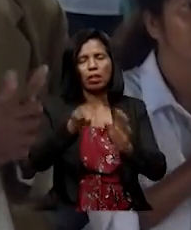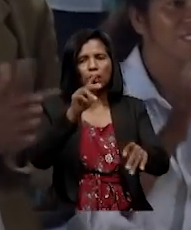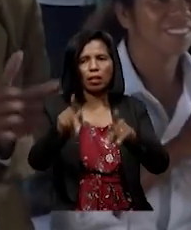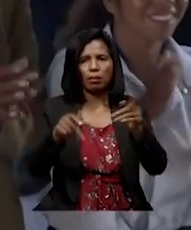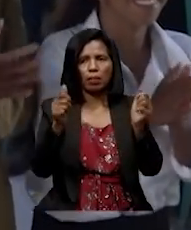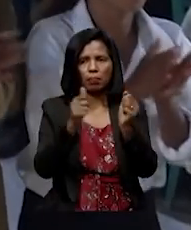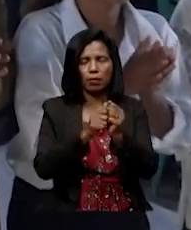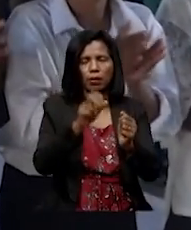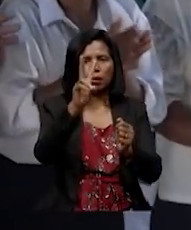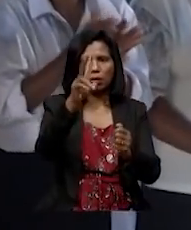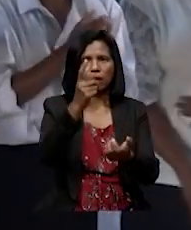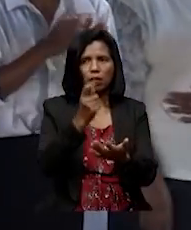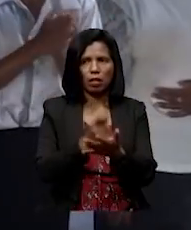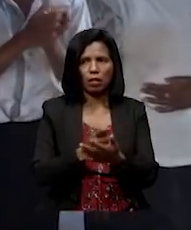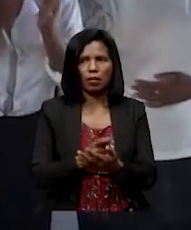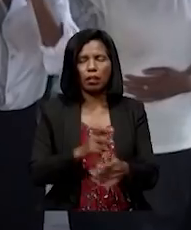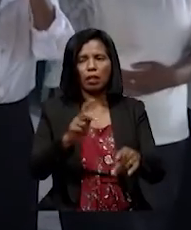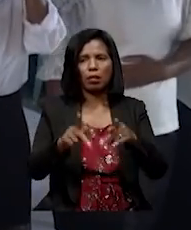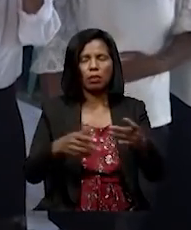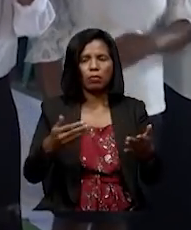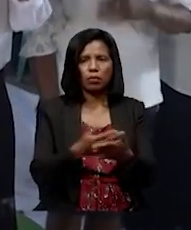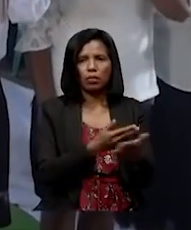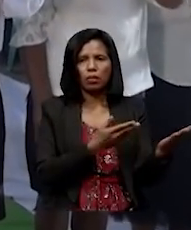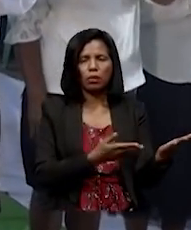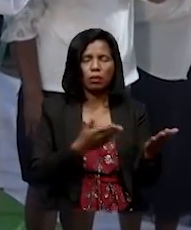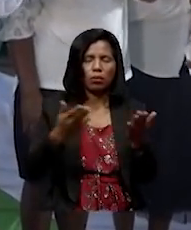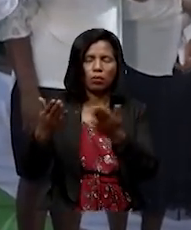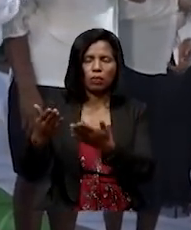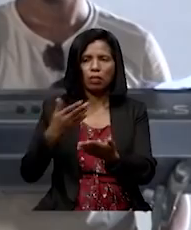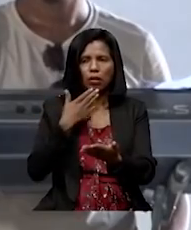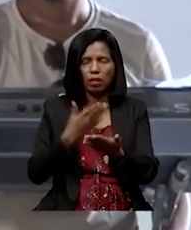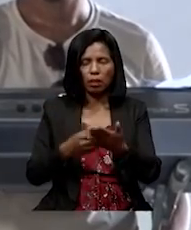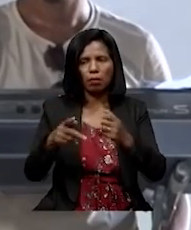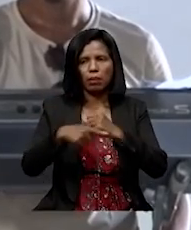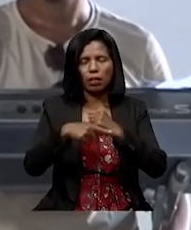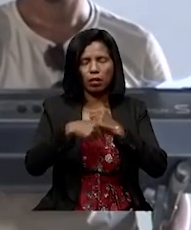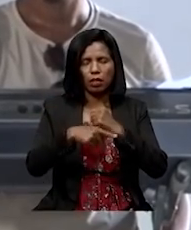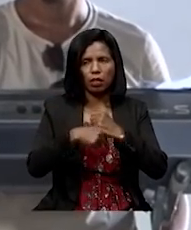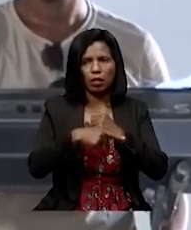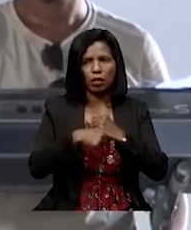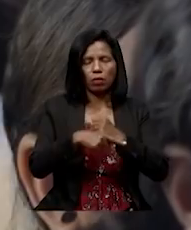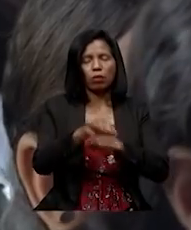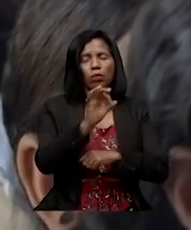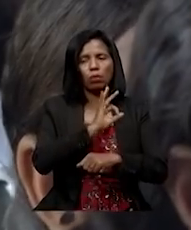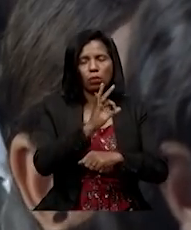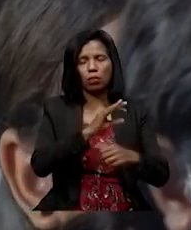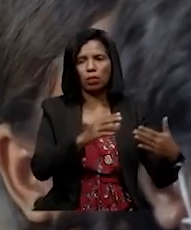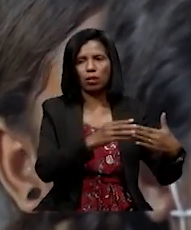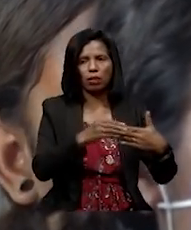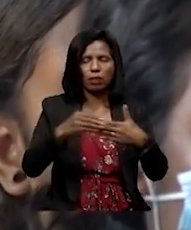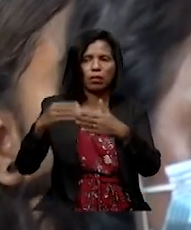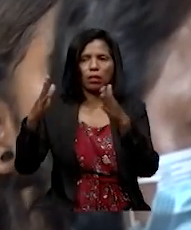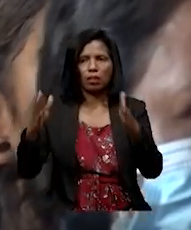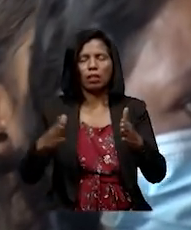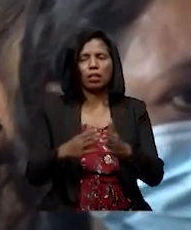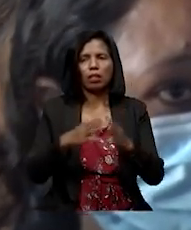Rihun Ruaresten. Militante foi um Siracne celor e sucesso para Partido Kuntu atu lidera órgão soberano estado número un ia